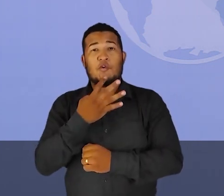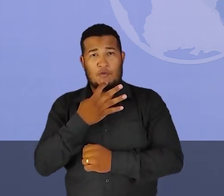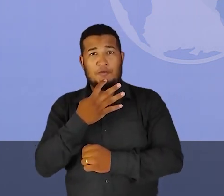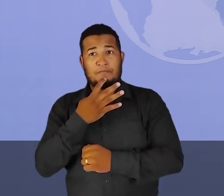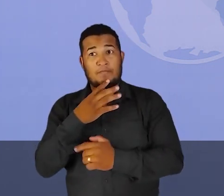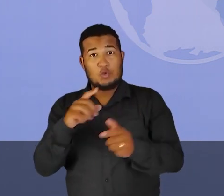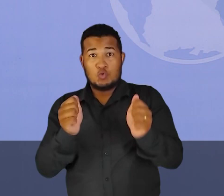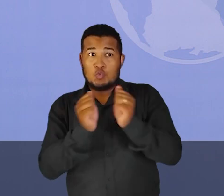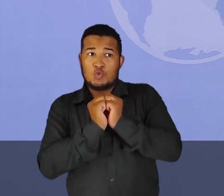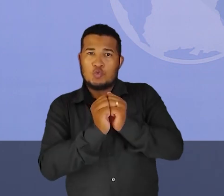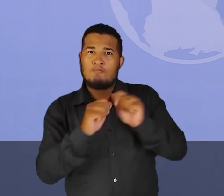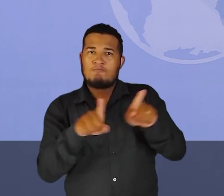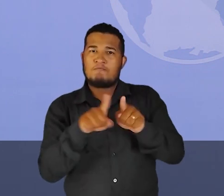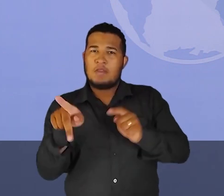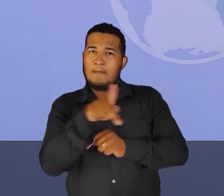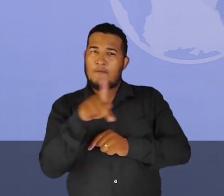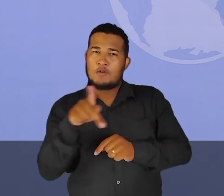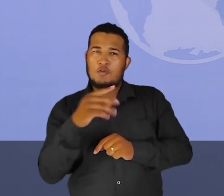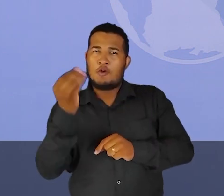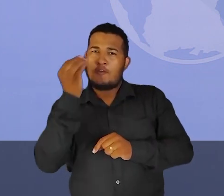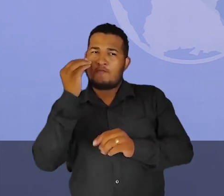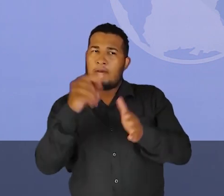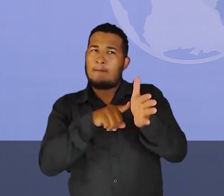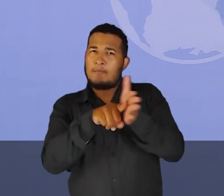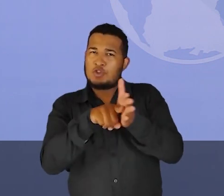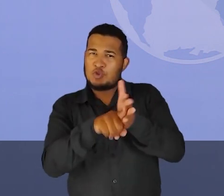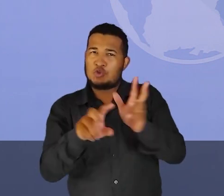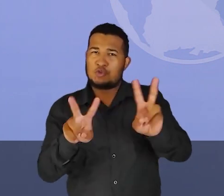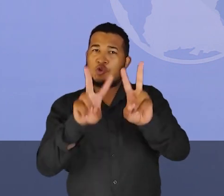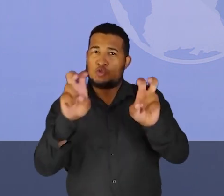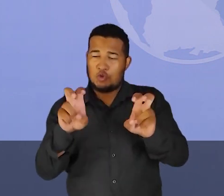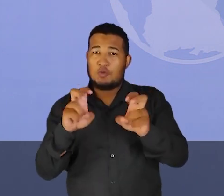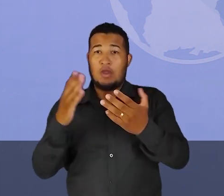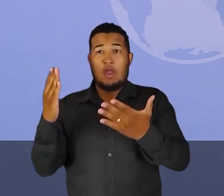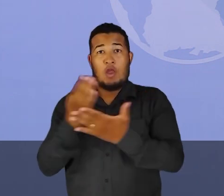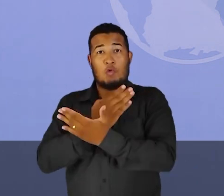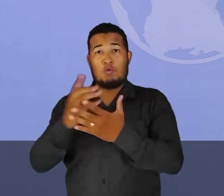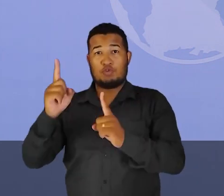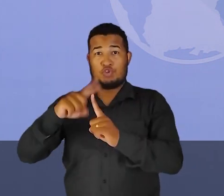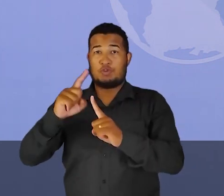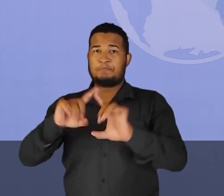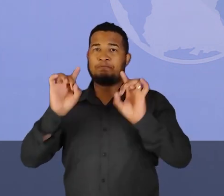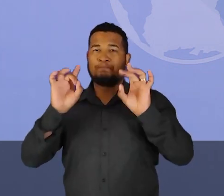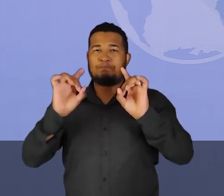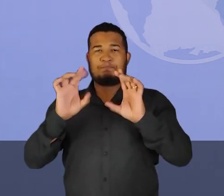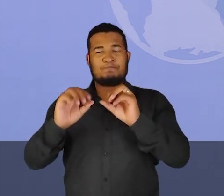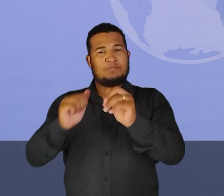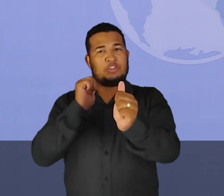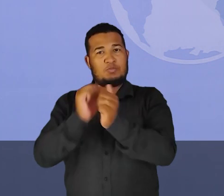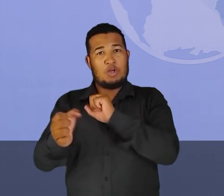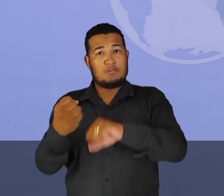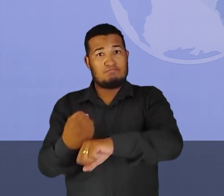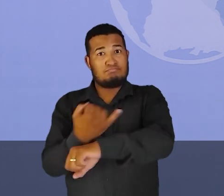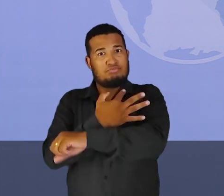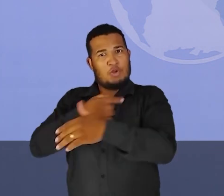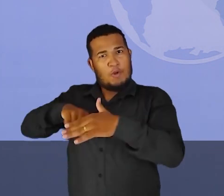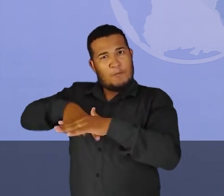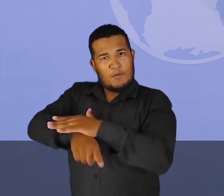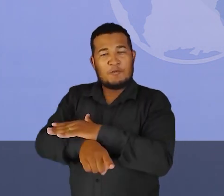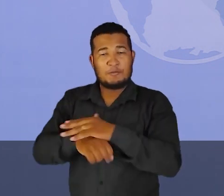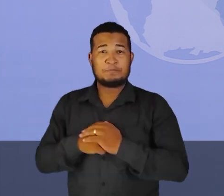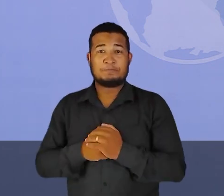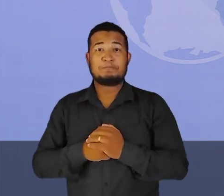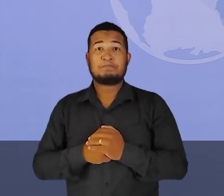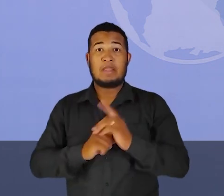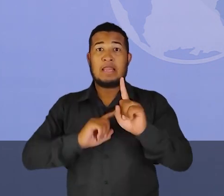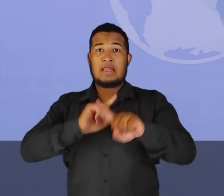com o seu professor, tentar fazer alguma pesquisa acerca de alguma modalidade dessa, de alguma prática dessa mais aprofundada. Então depois você